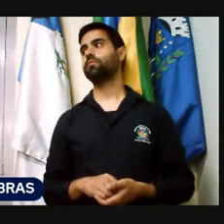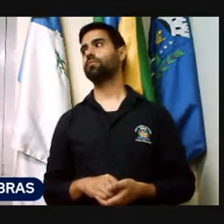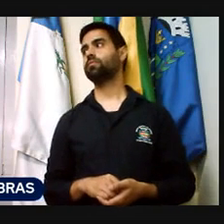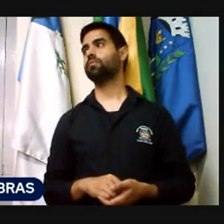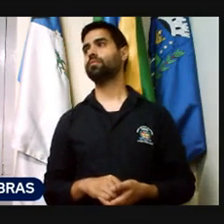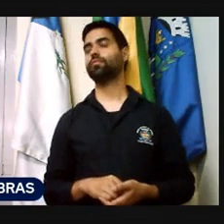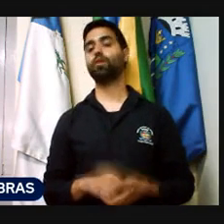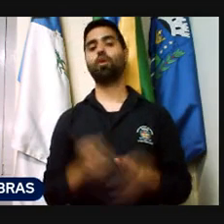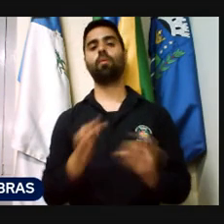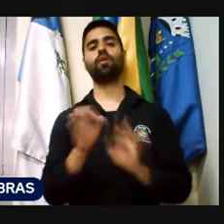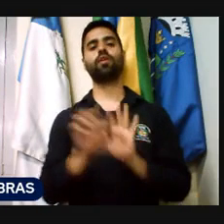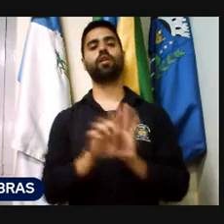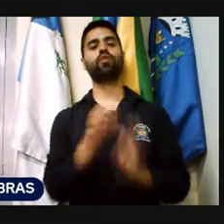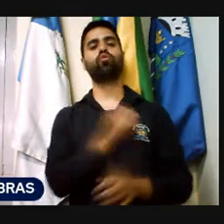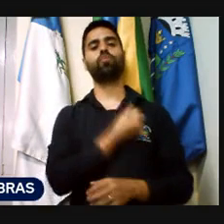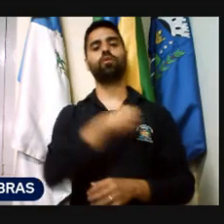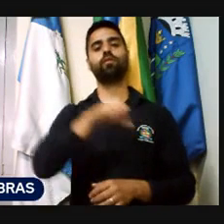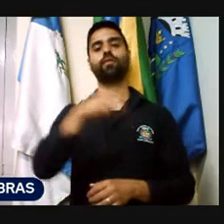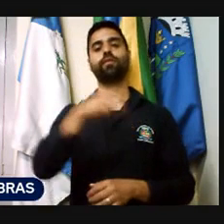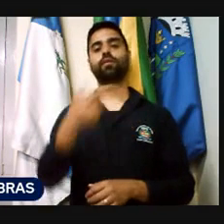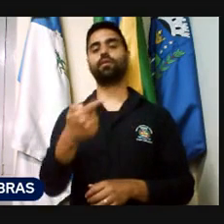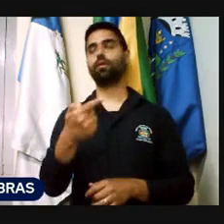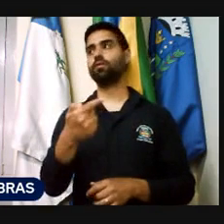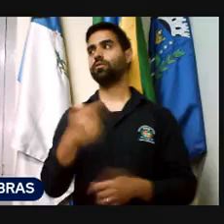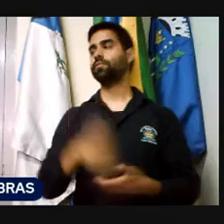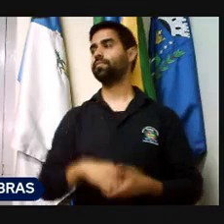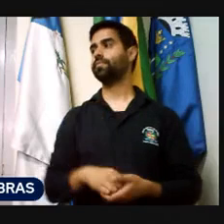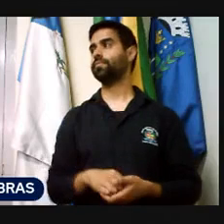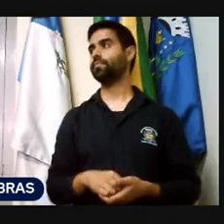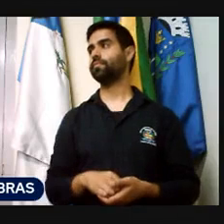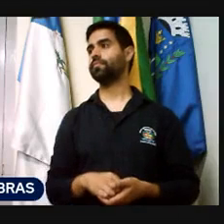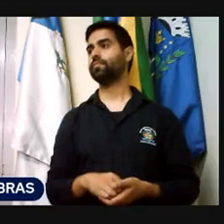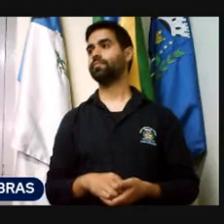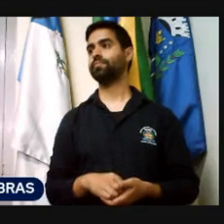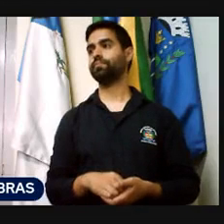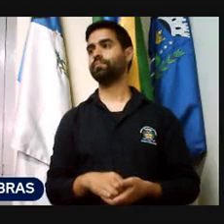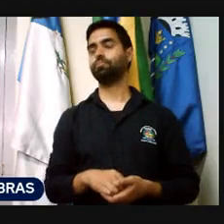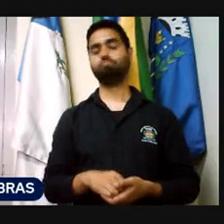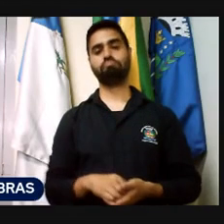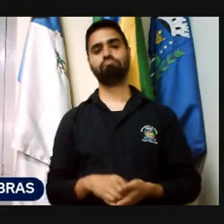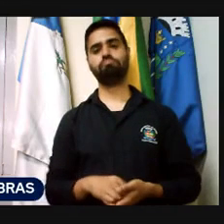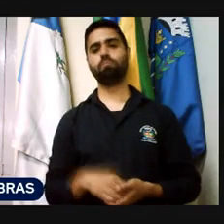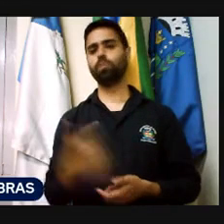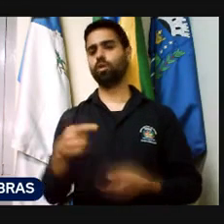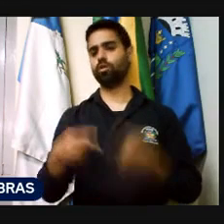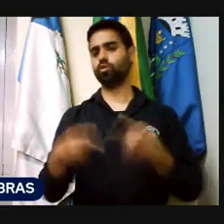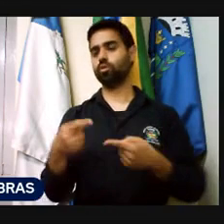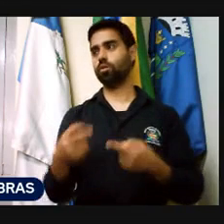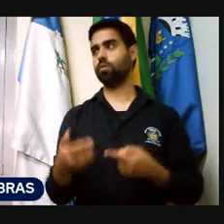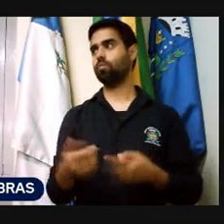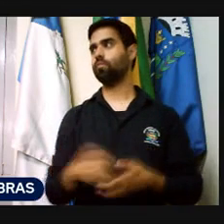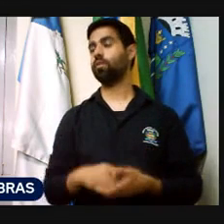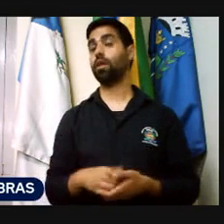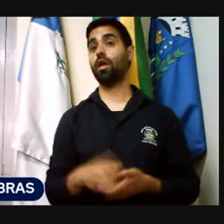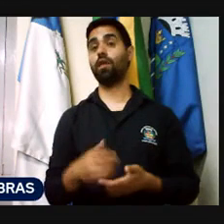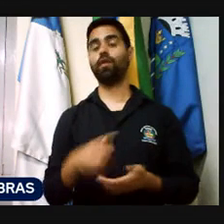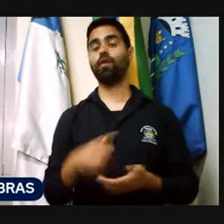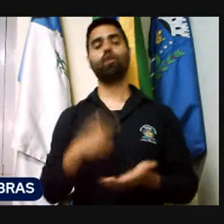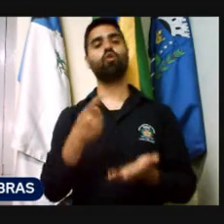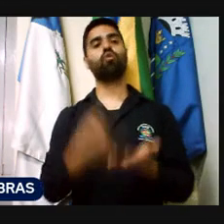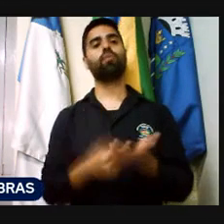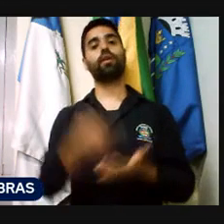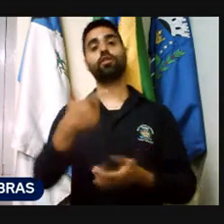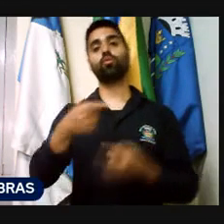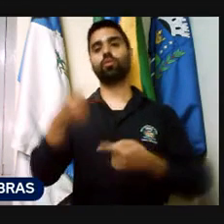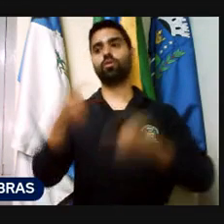ordinária número 97 está em discussão. Não havendo quem queira discutir, passo para a segunda discussão